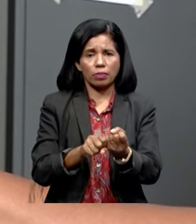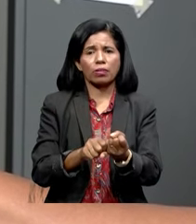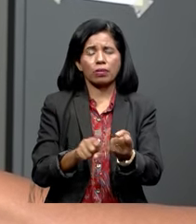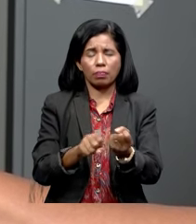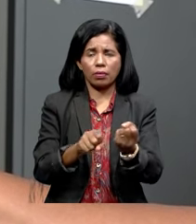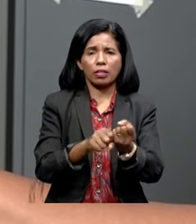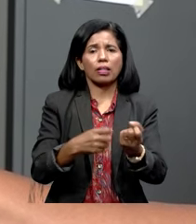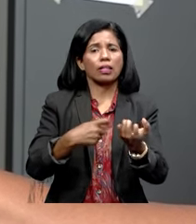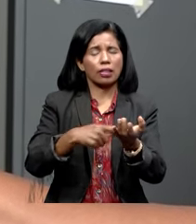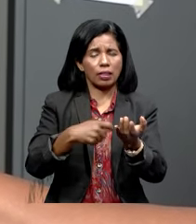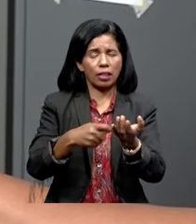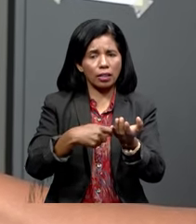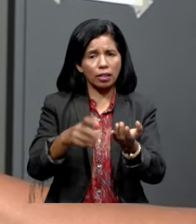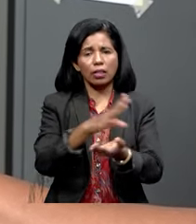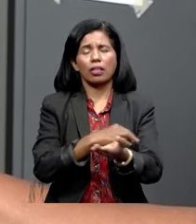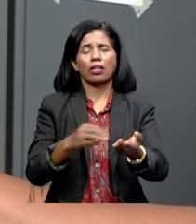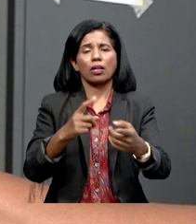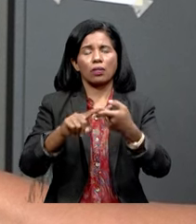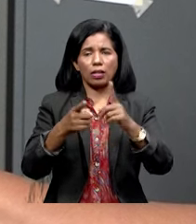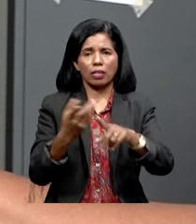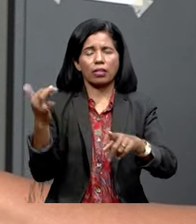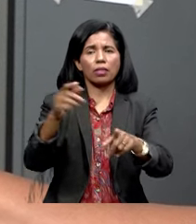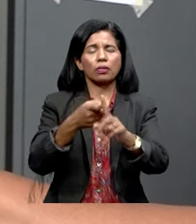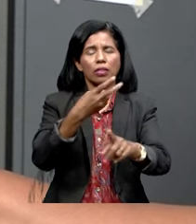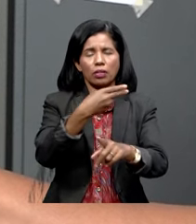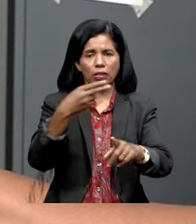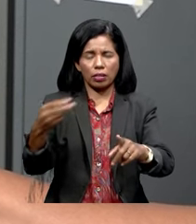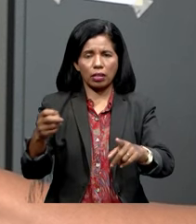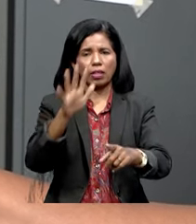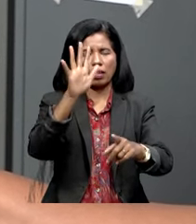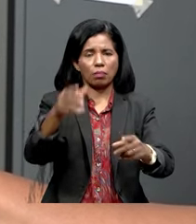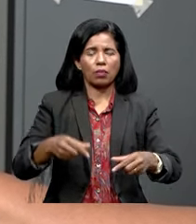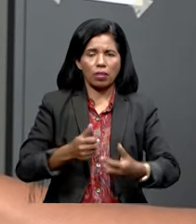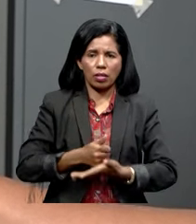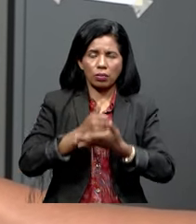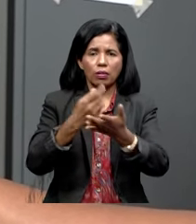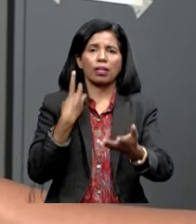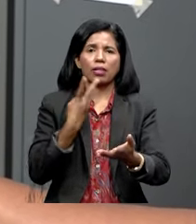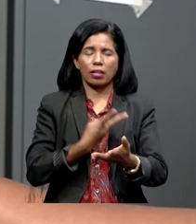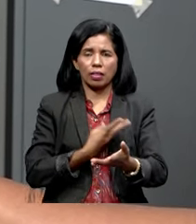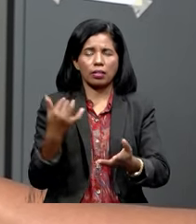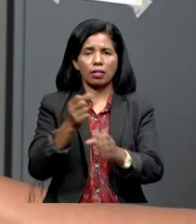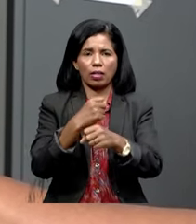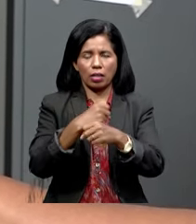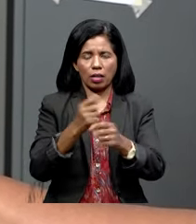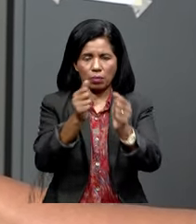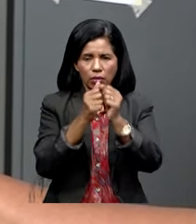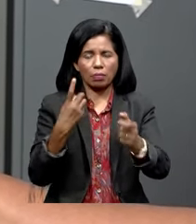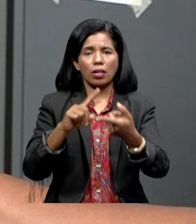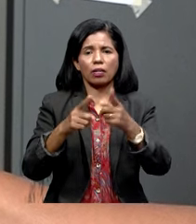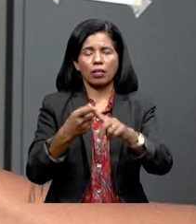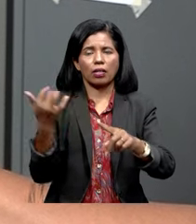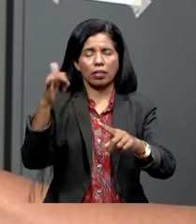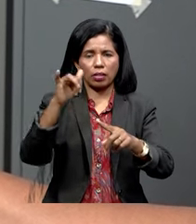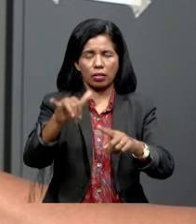neste momento, colegas da Indonésia, da Lima, que reforça, e temos o acompanhamento para colegas da Nibema,